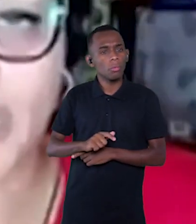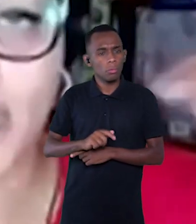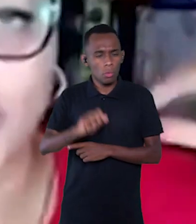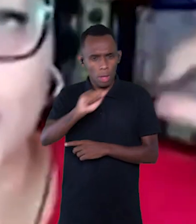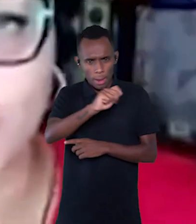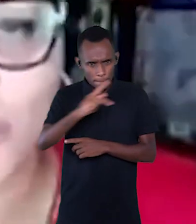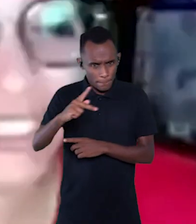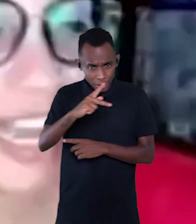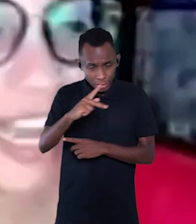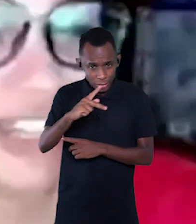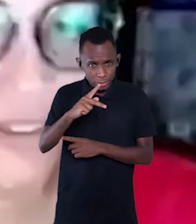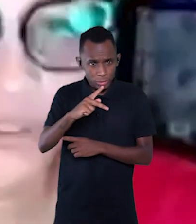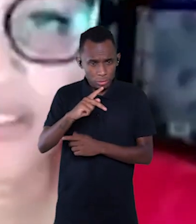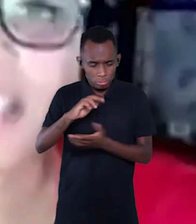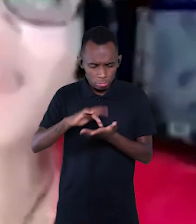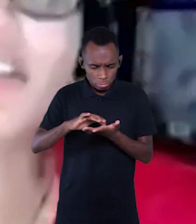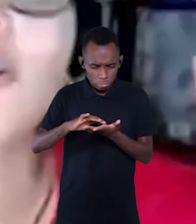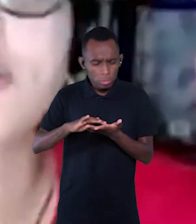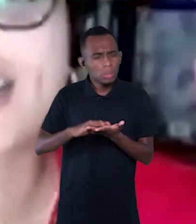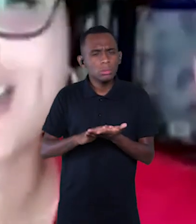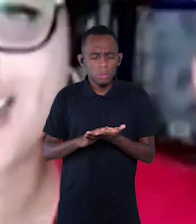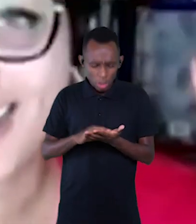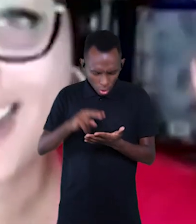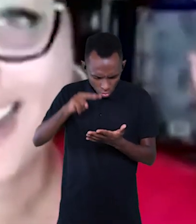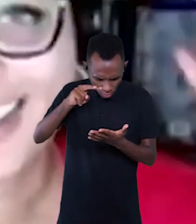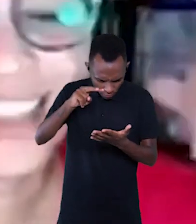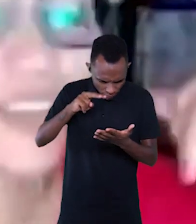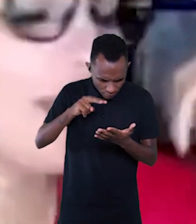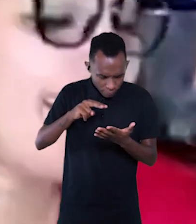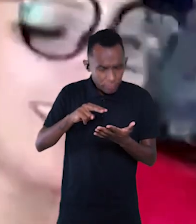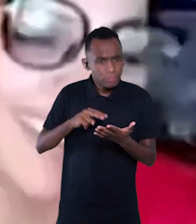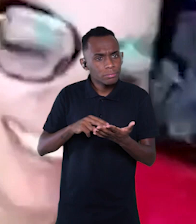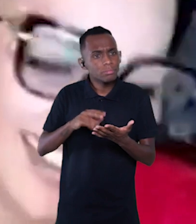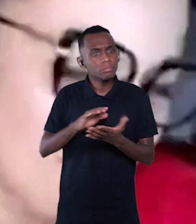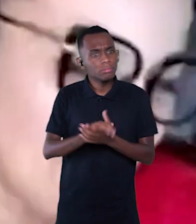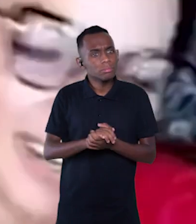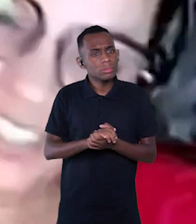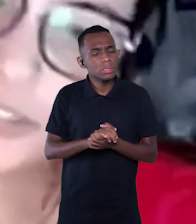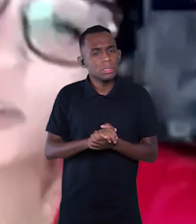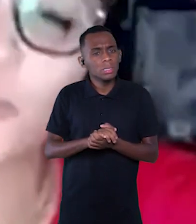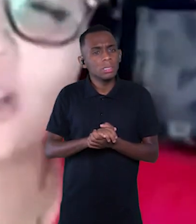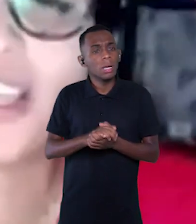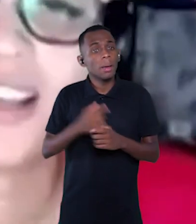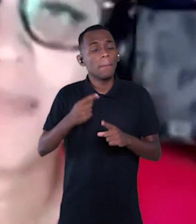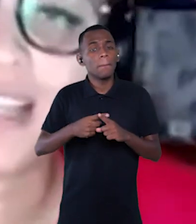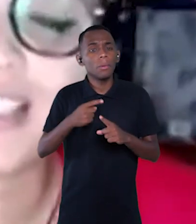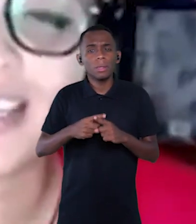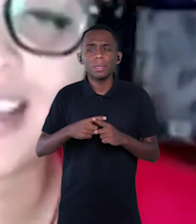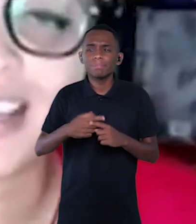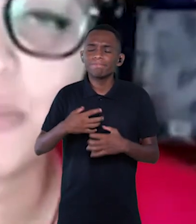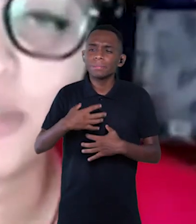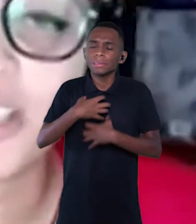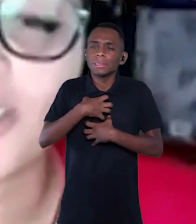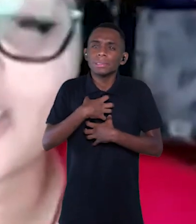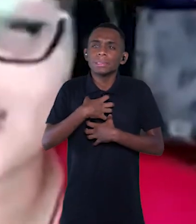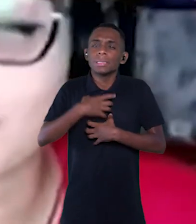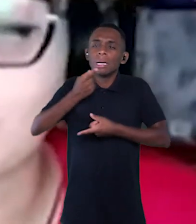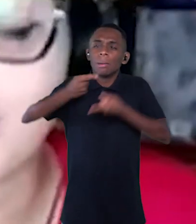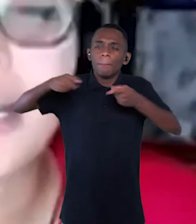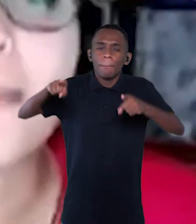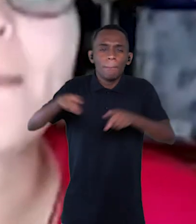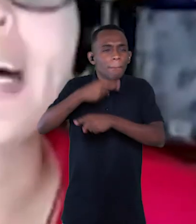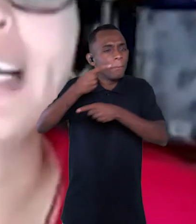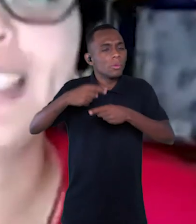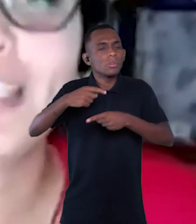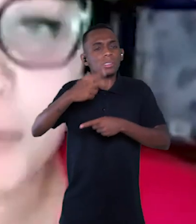por um aplicativo de mensagens. Ela falou assim: vê se você gosta assim. E aí eu caí em prantos, porque parecia que aquela música tinha